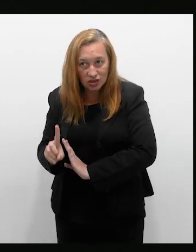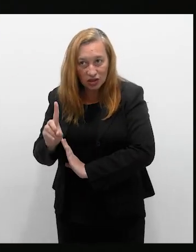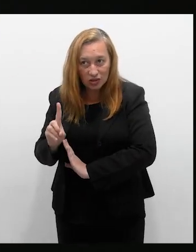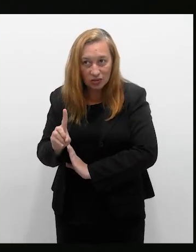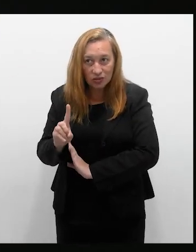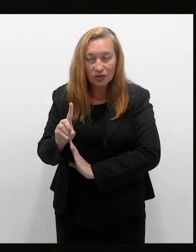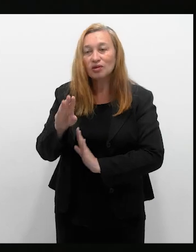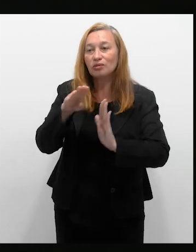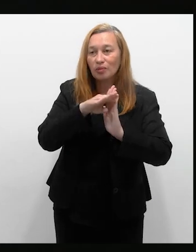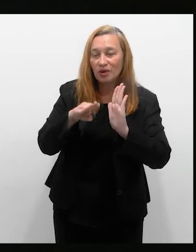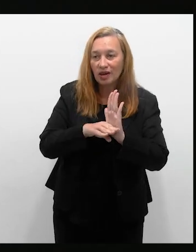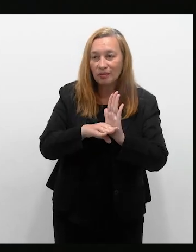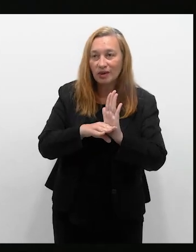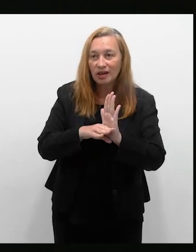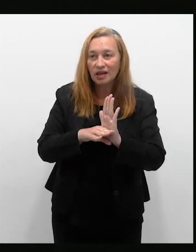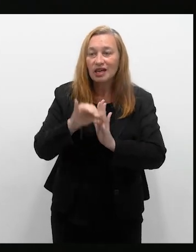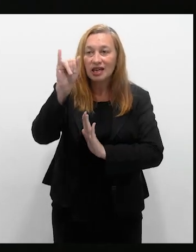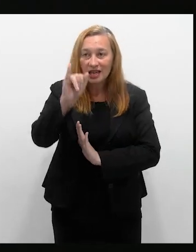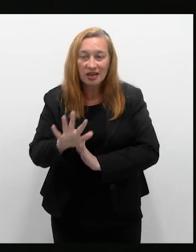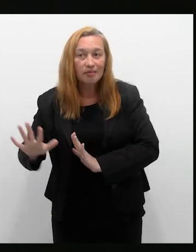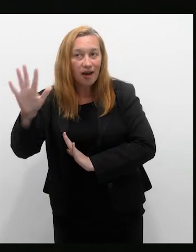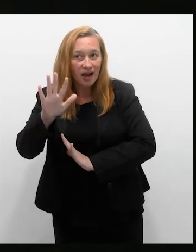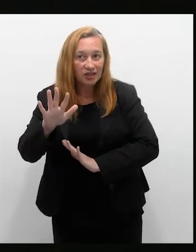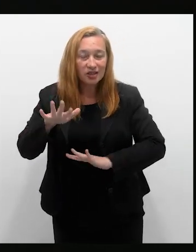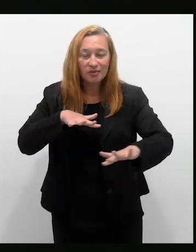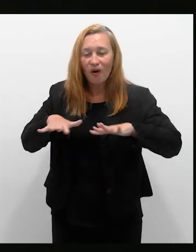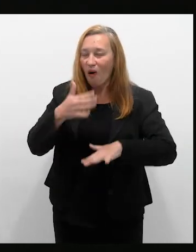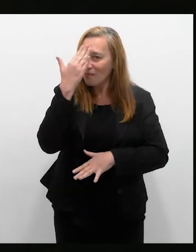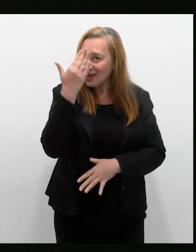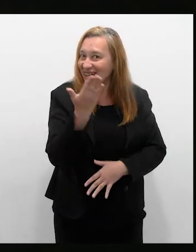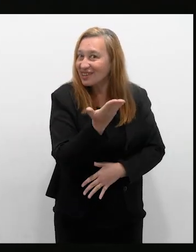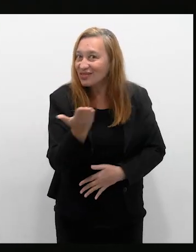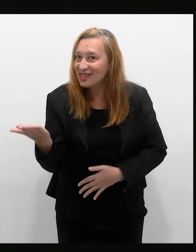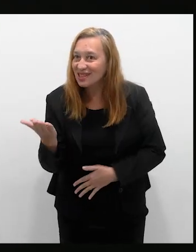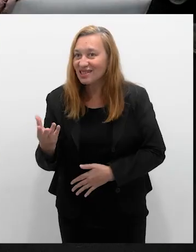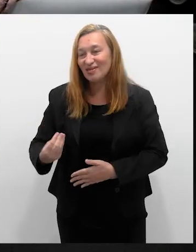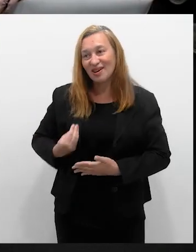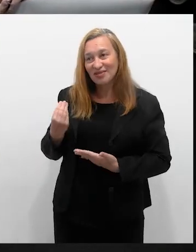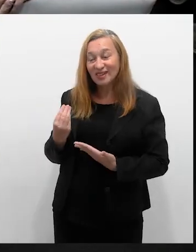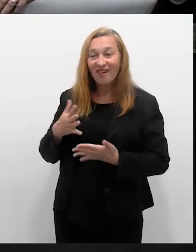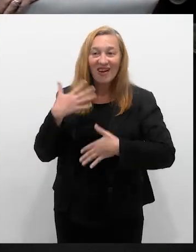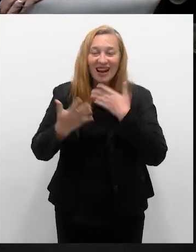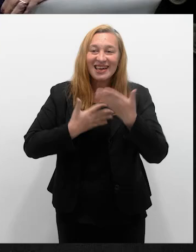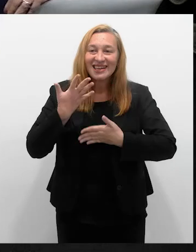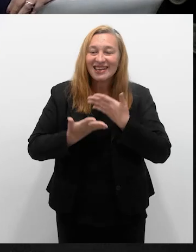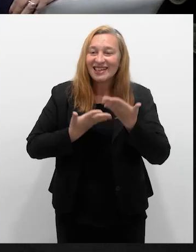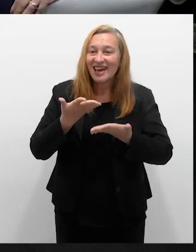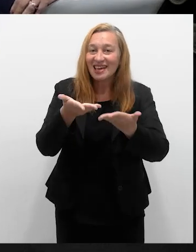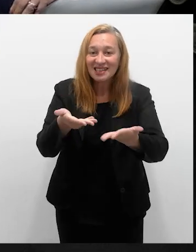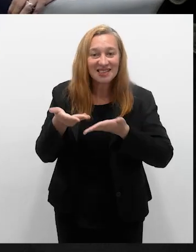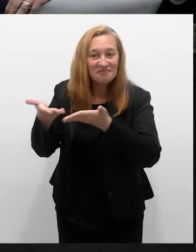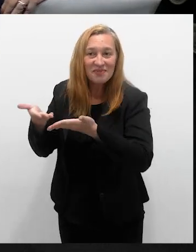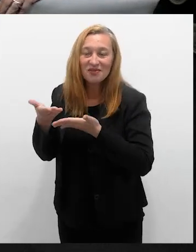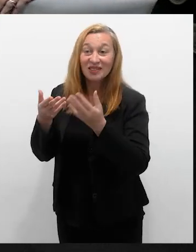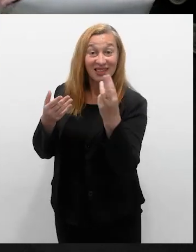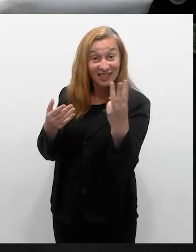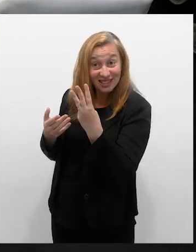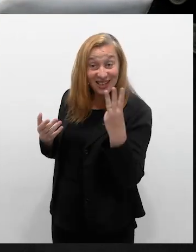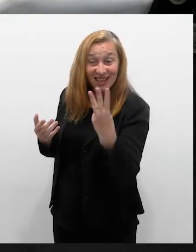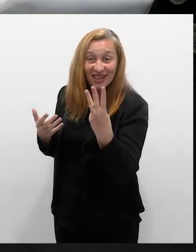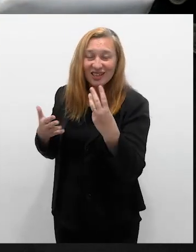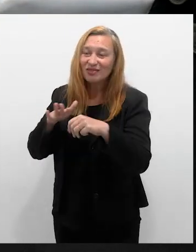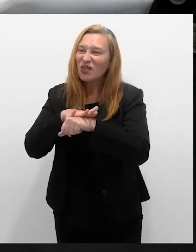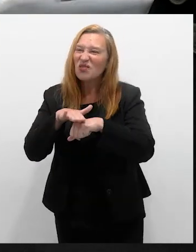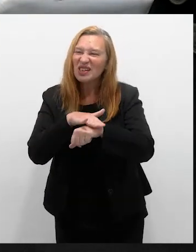diretora do programa Imagem em Movimento. Muito obrigada a vocês pela presença, uma alegria receber cada um de vocês por aqui para a